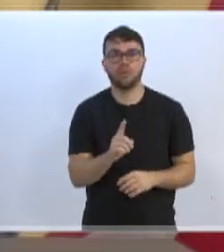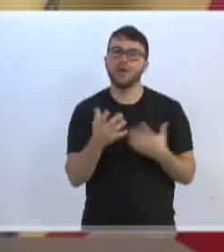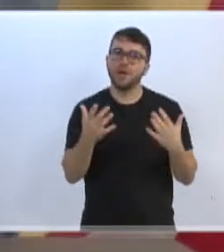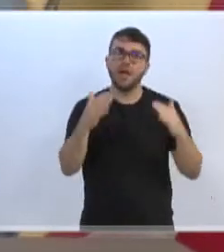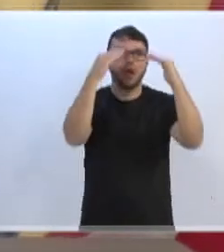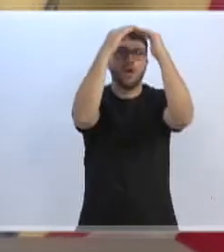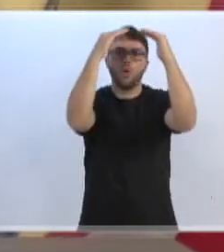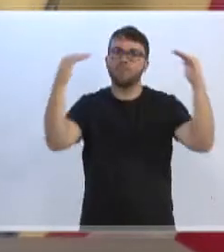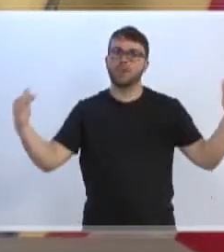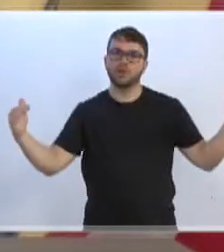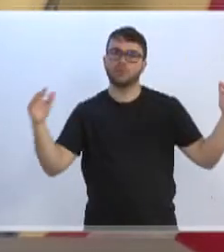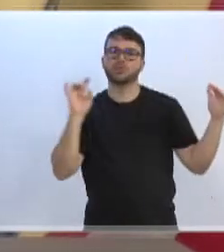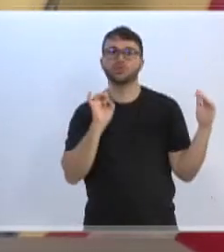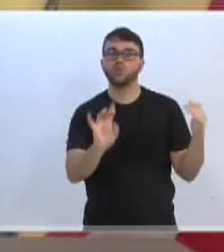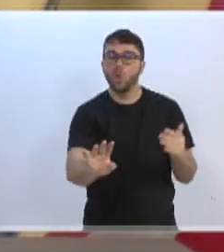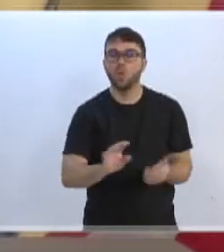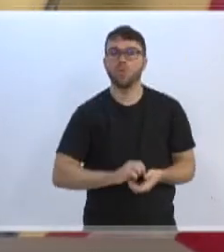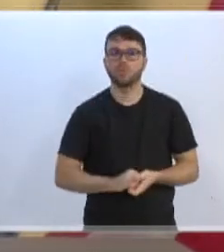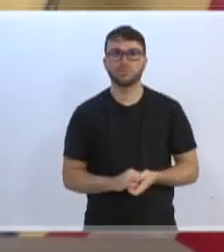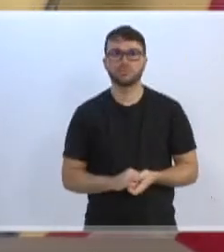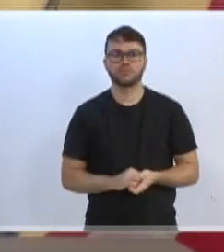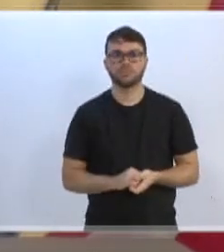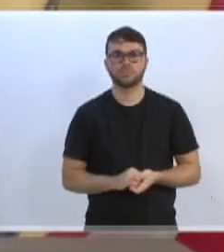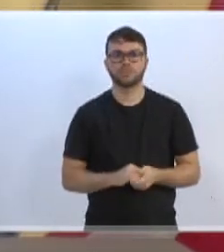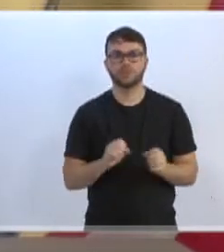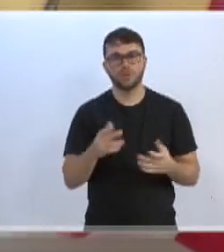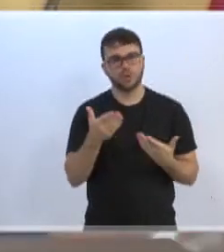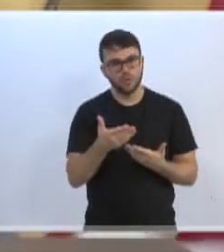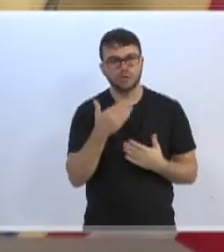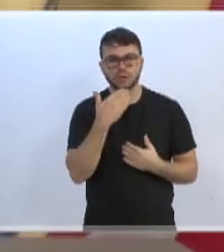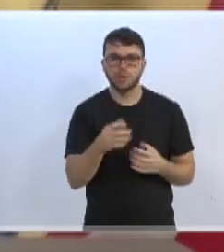quer uma cobertura para a quadra de esportes seleção nesta tarde não muito boa tarde a todos